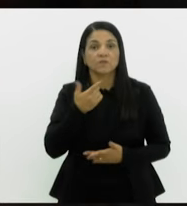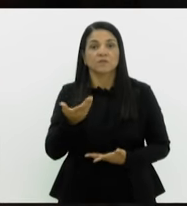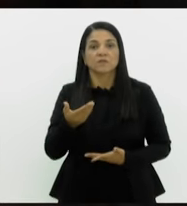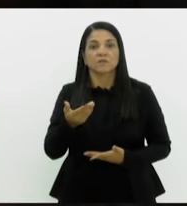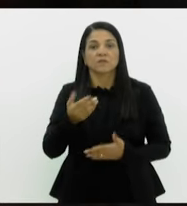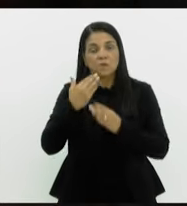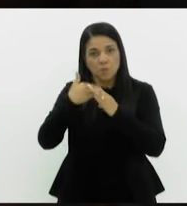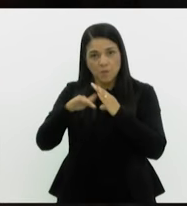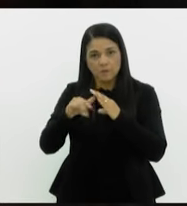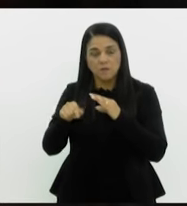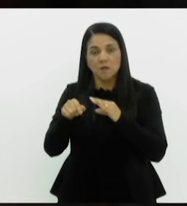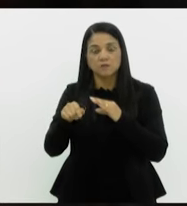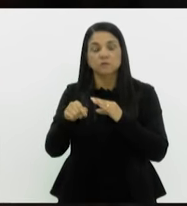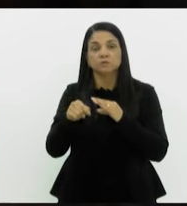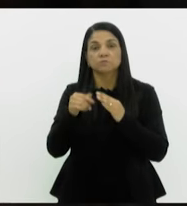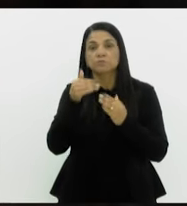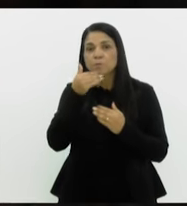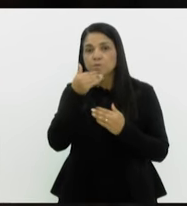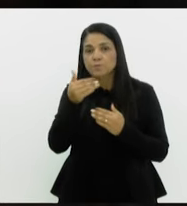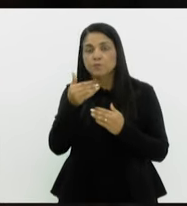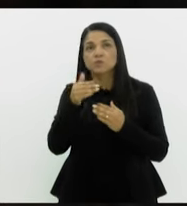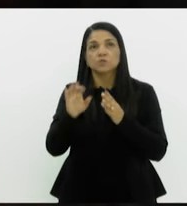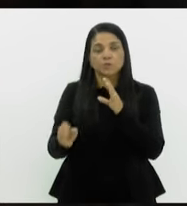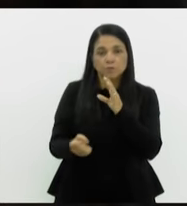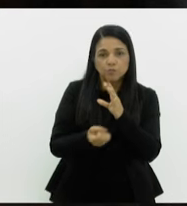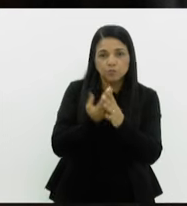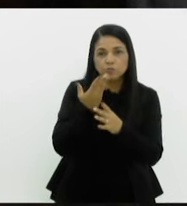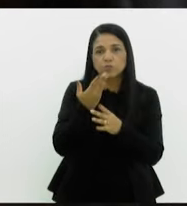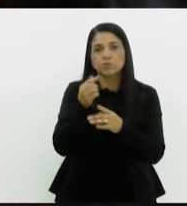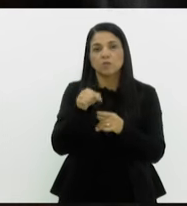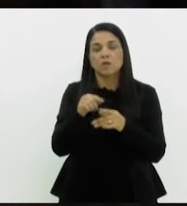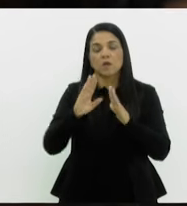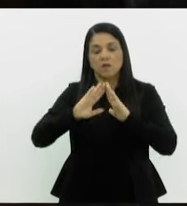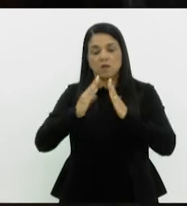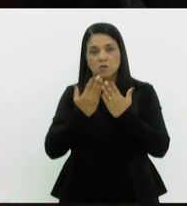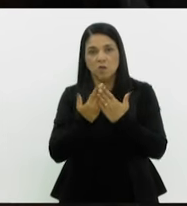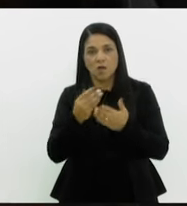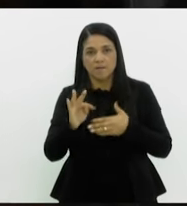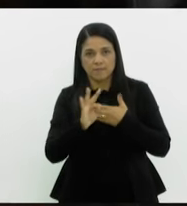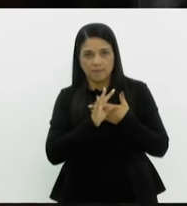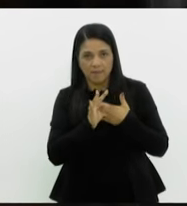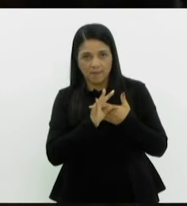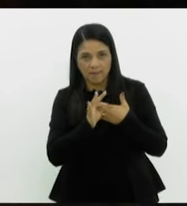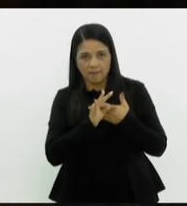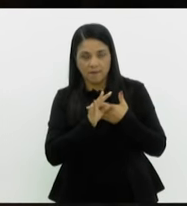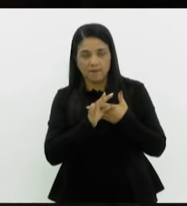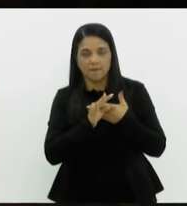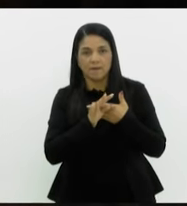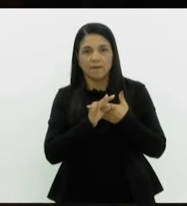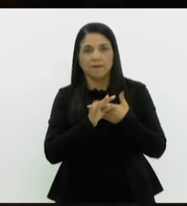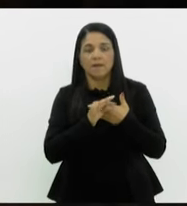de mensagem expondo sobre a criação da Escola Técnica de